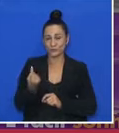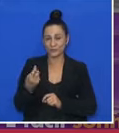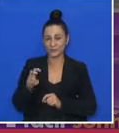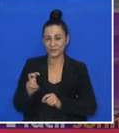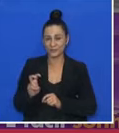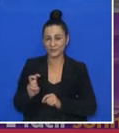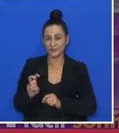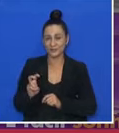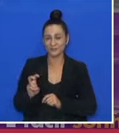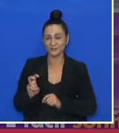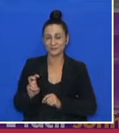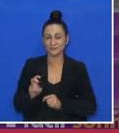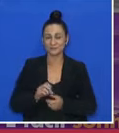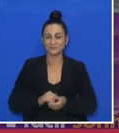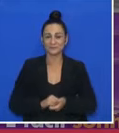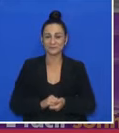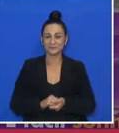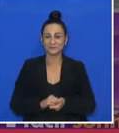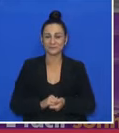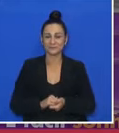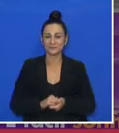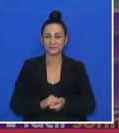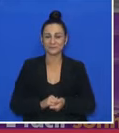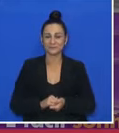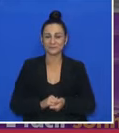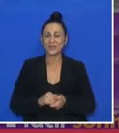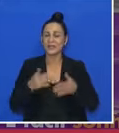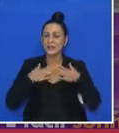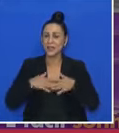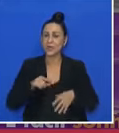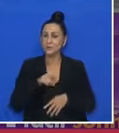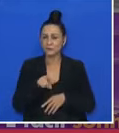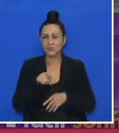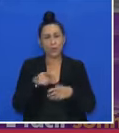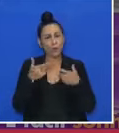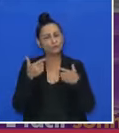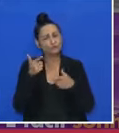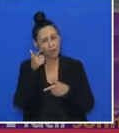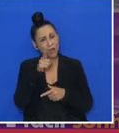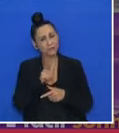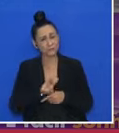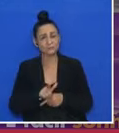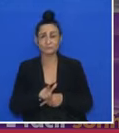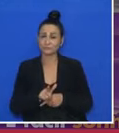15. Azul, 15. Calma, você ainda tem chances.